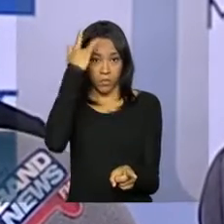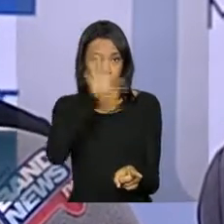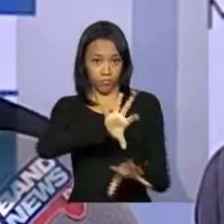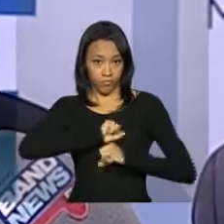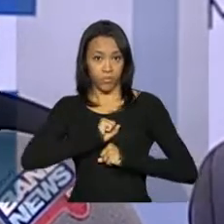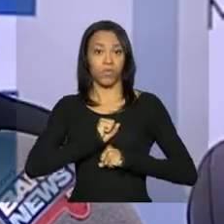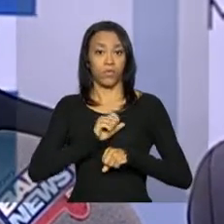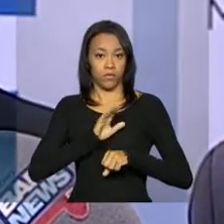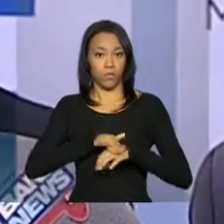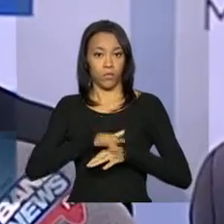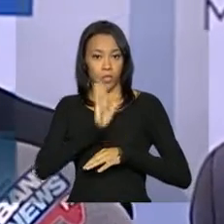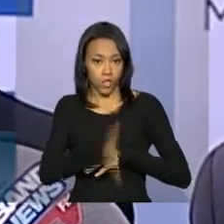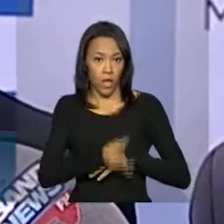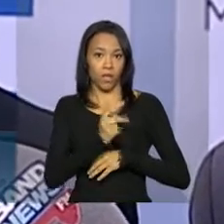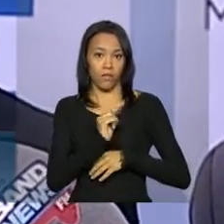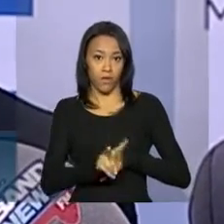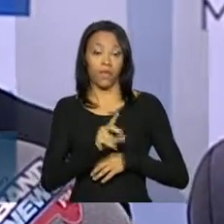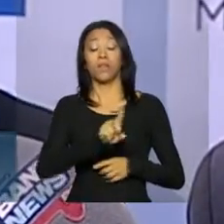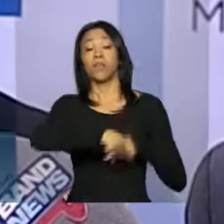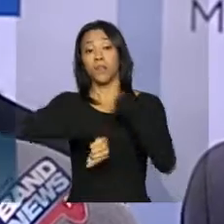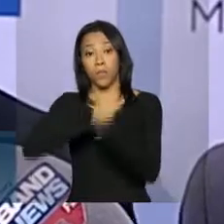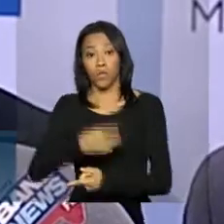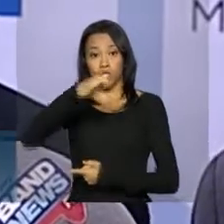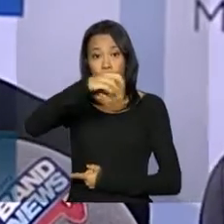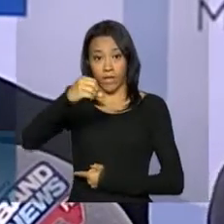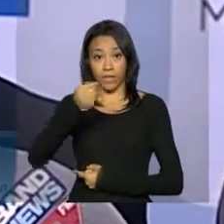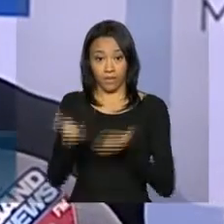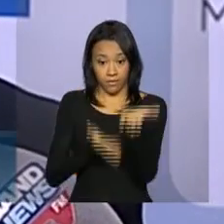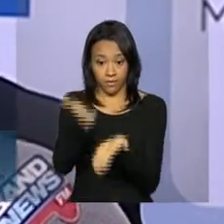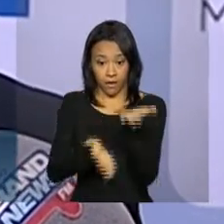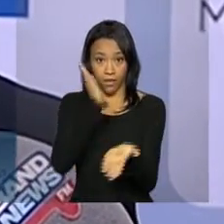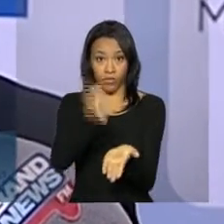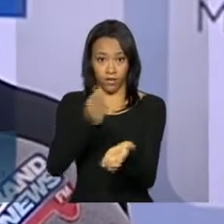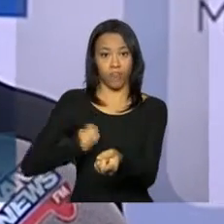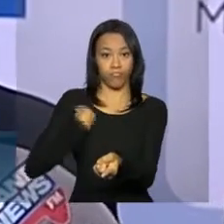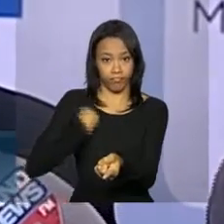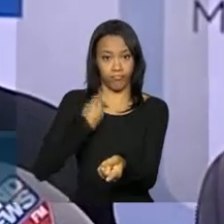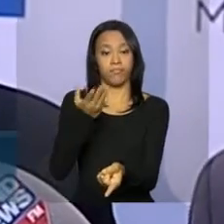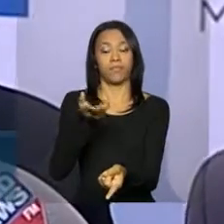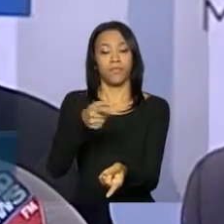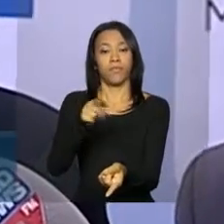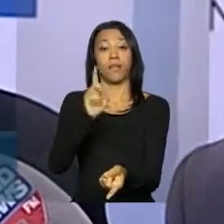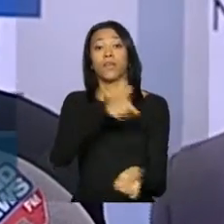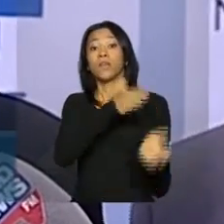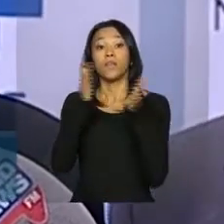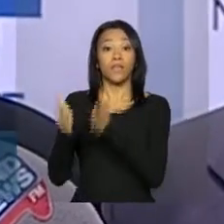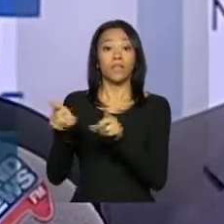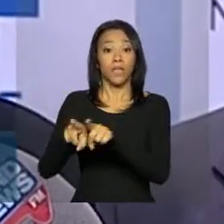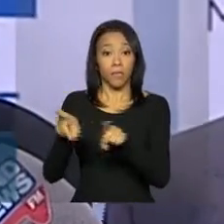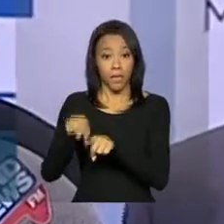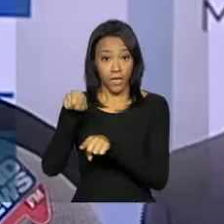HIV, a gente tratar 90% dos identificados e a gente conseguir uma carga